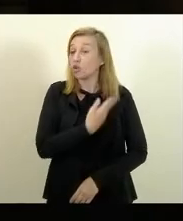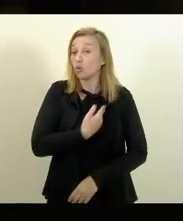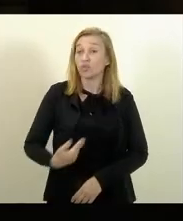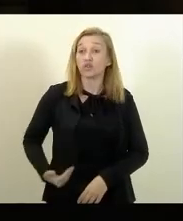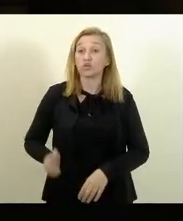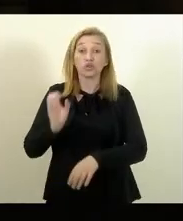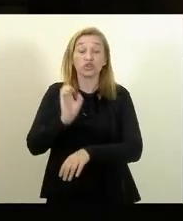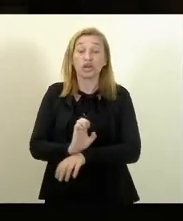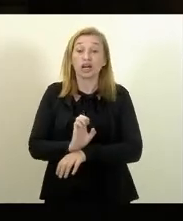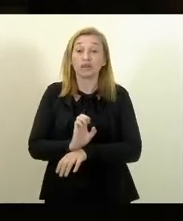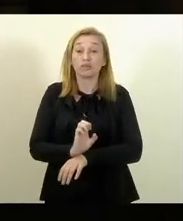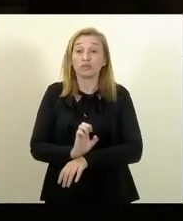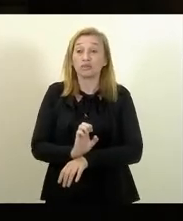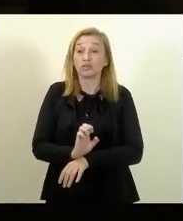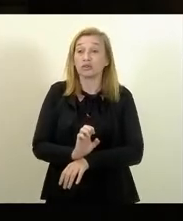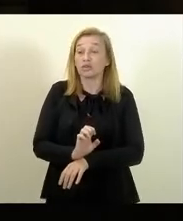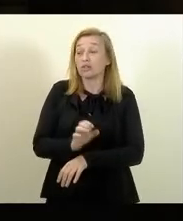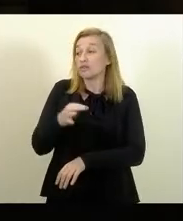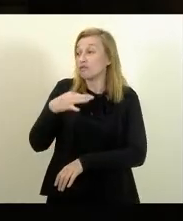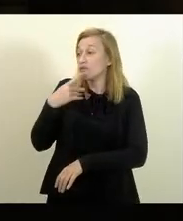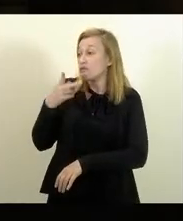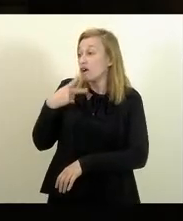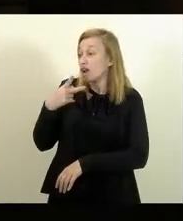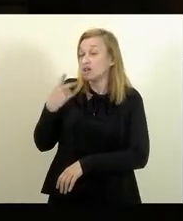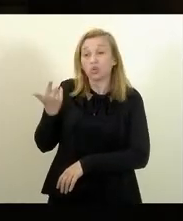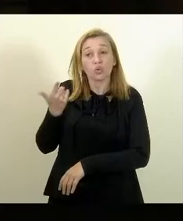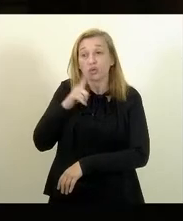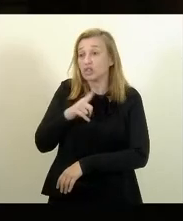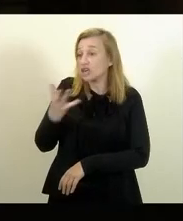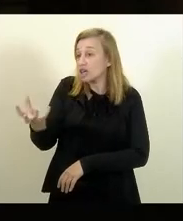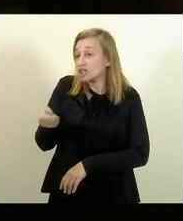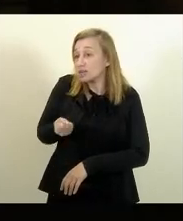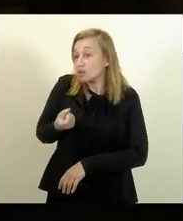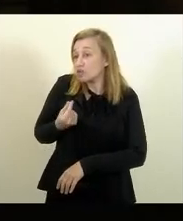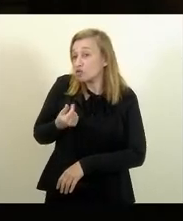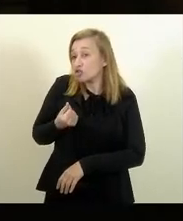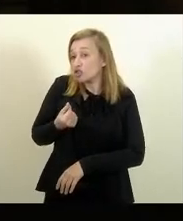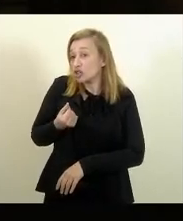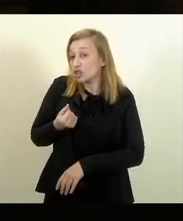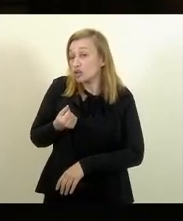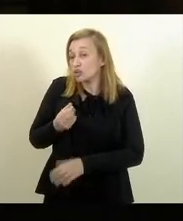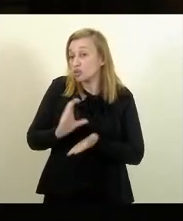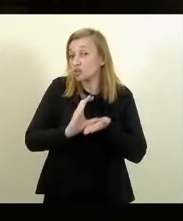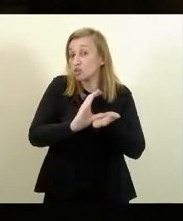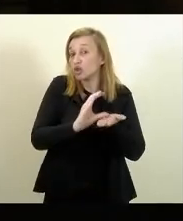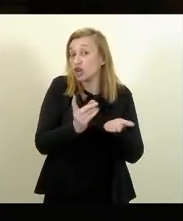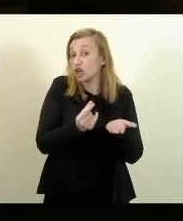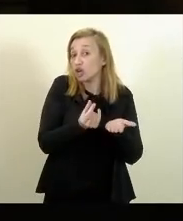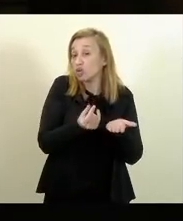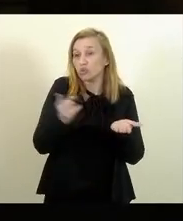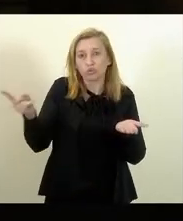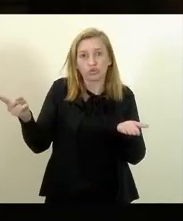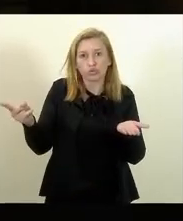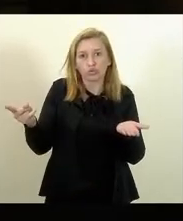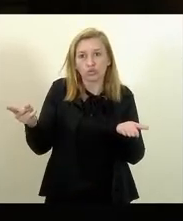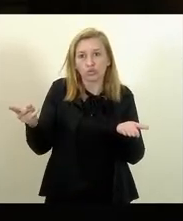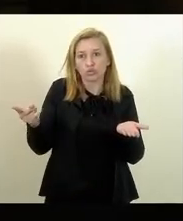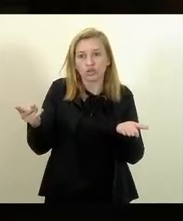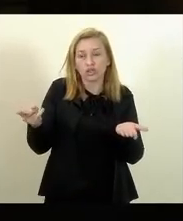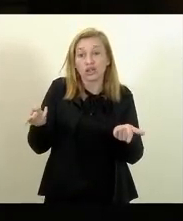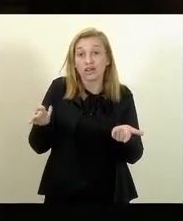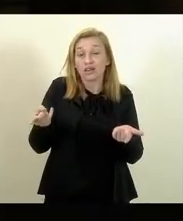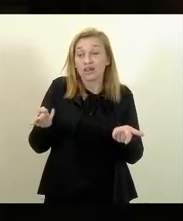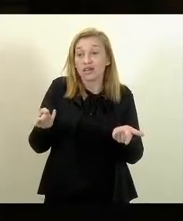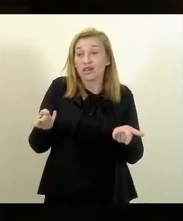estado alega que não consegue receber o dinheiro, os recursos, né, que lhe são devidos